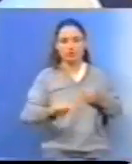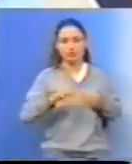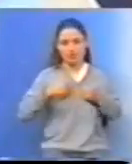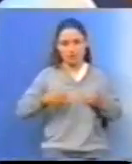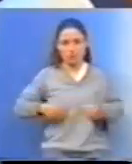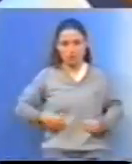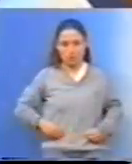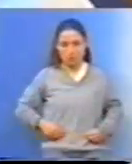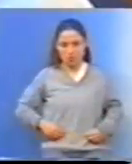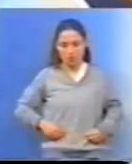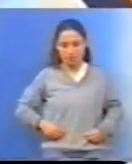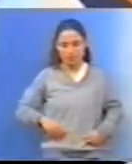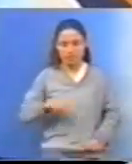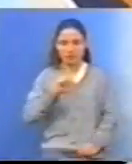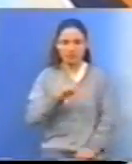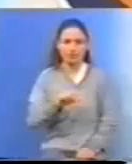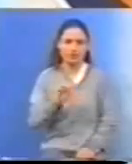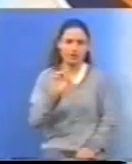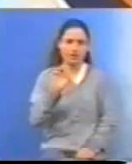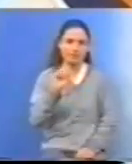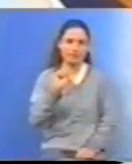nunca. Eu não sabia.